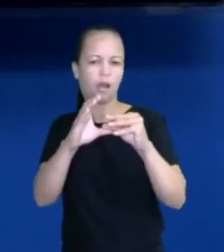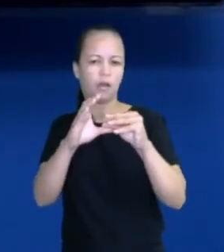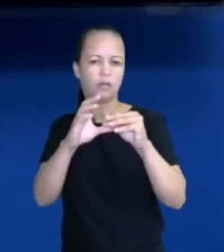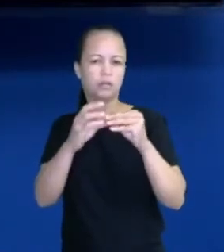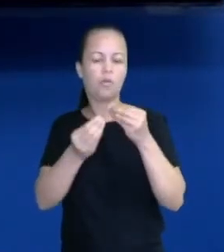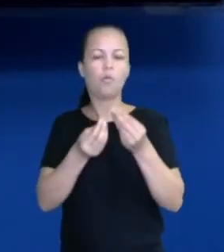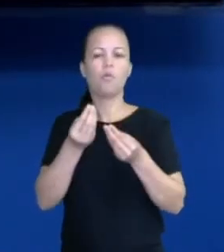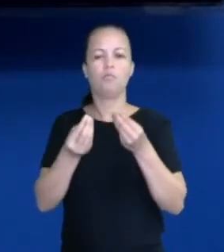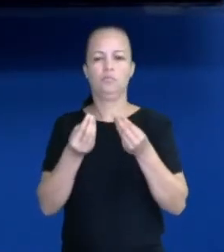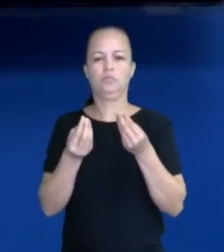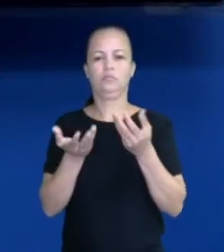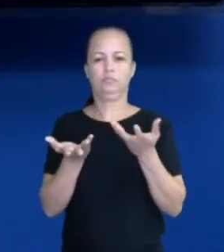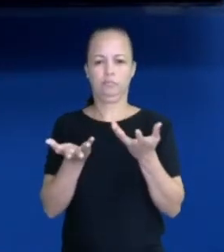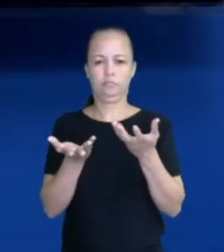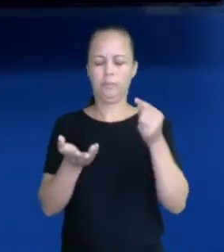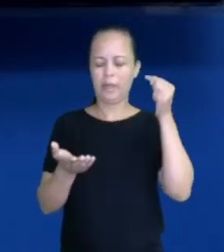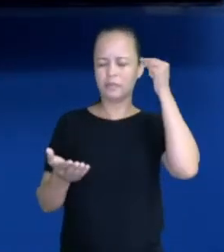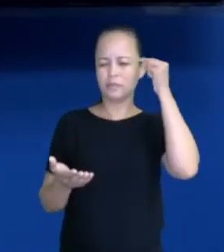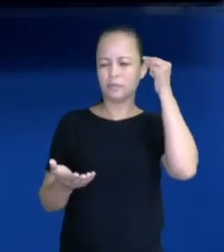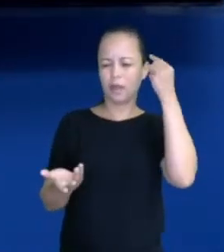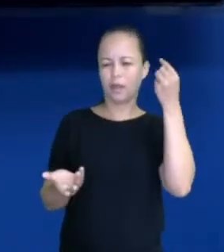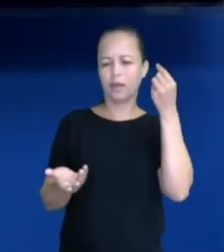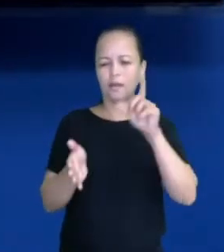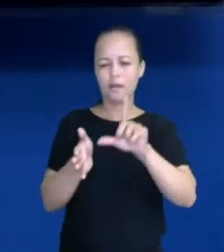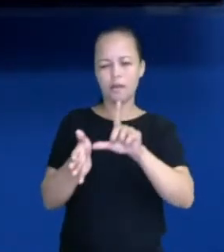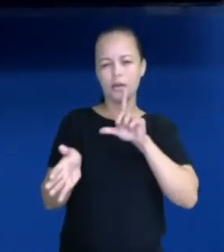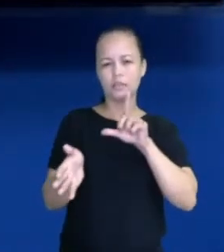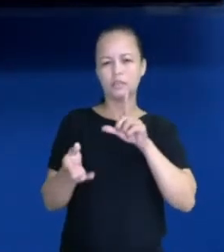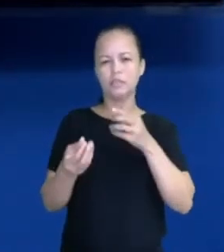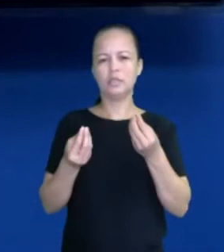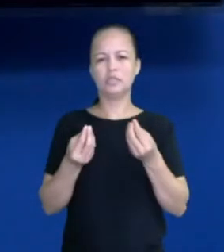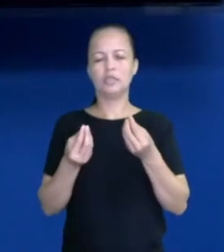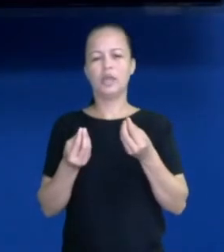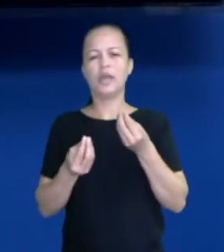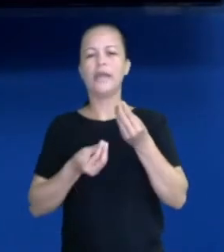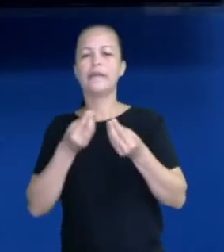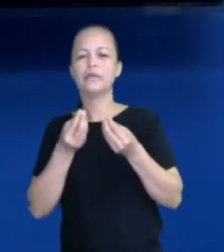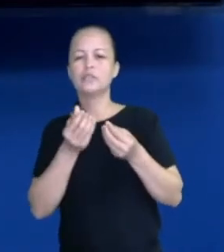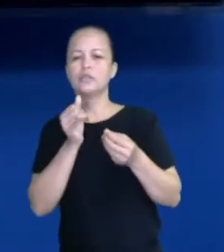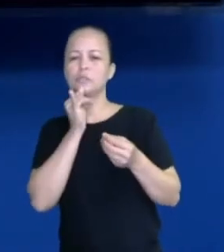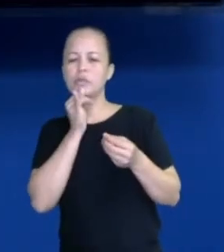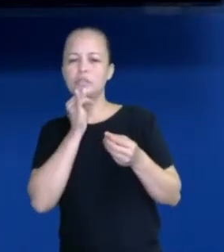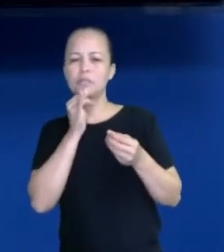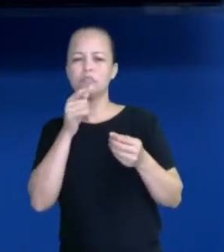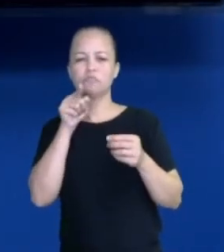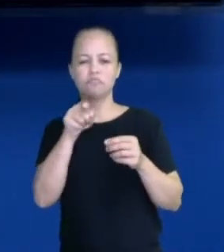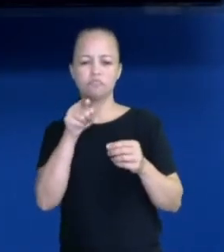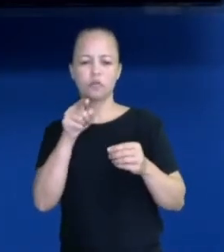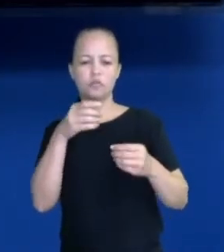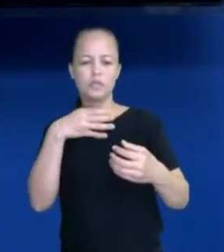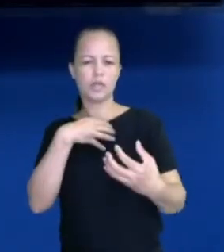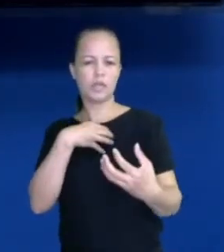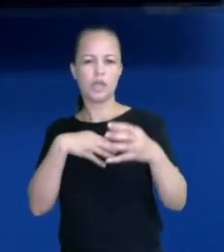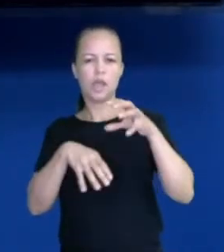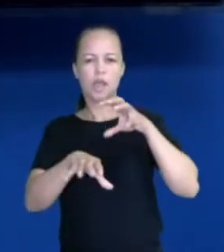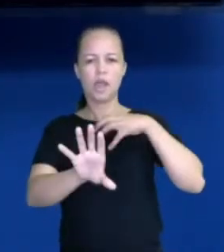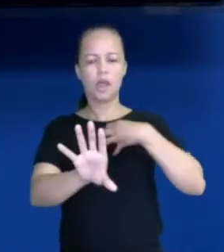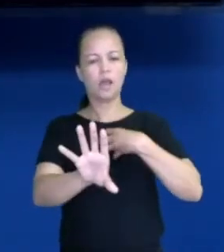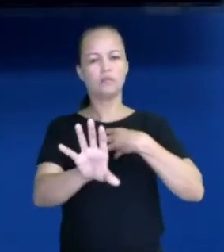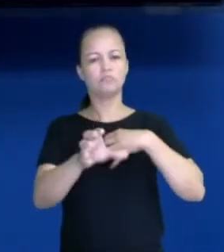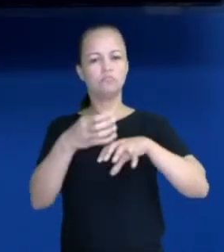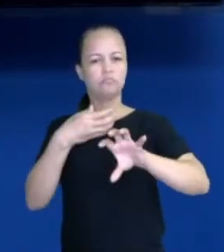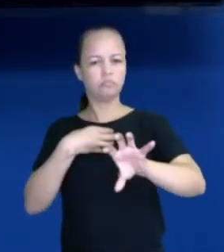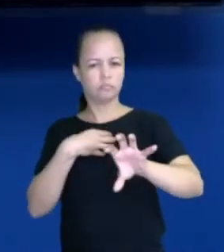postarmos. É a questão de você se pôr no lugar do outro. Será que eu estou fazendo